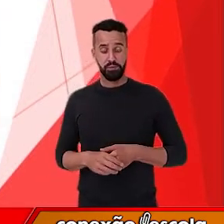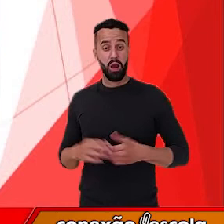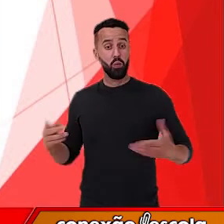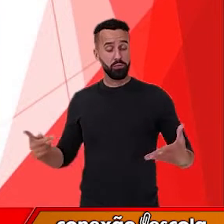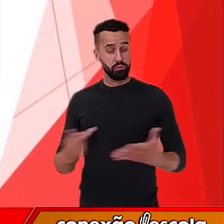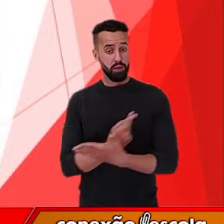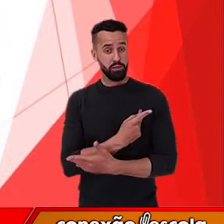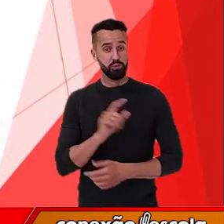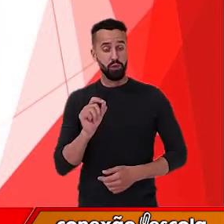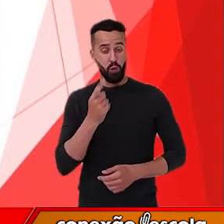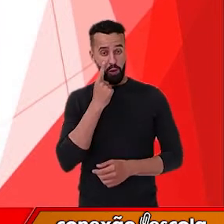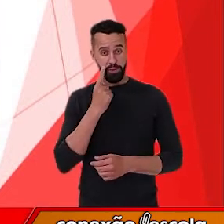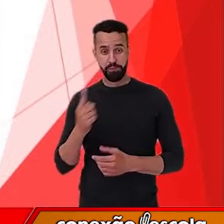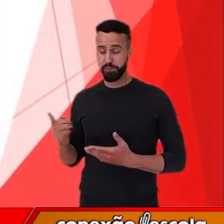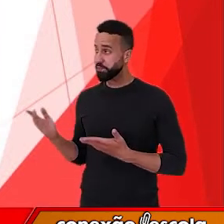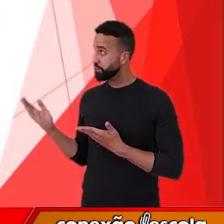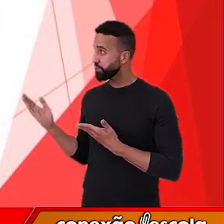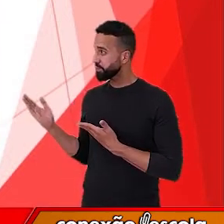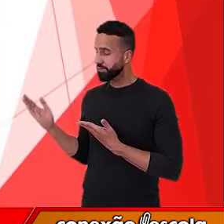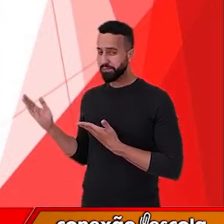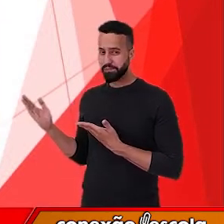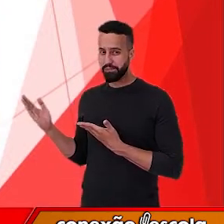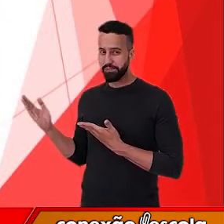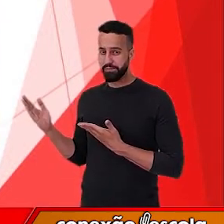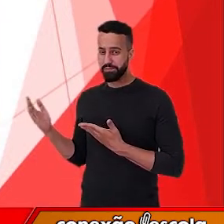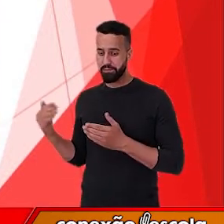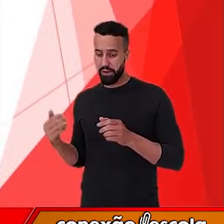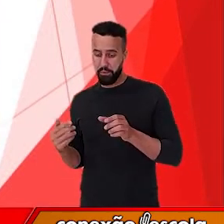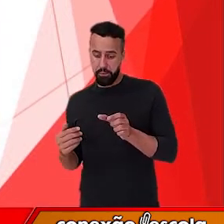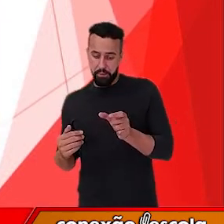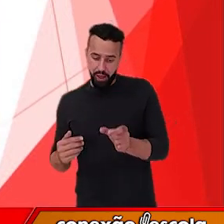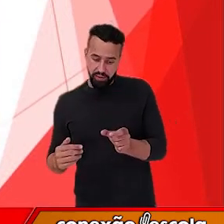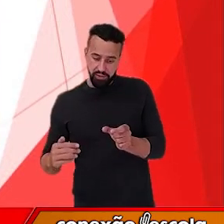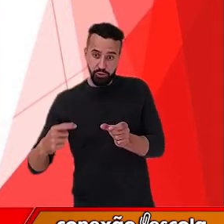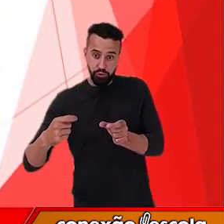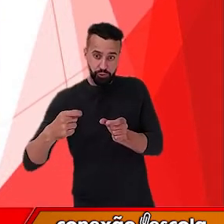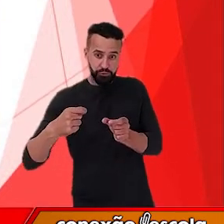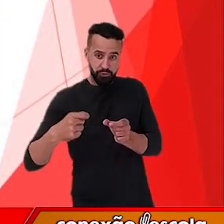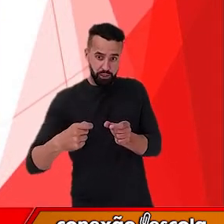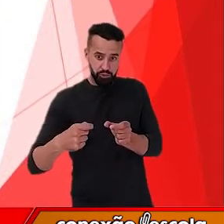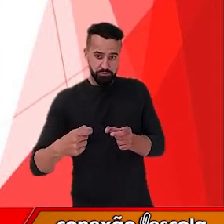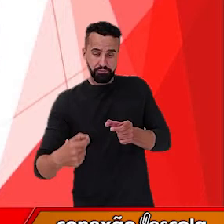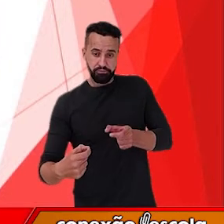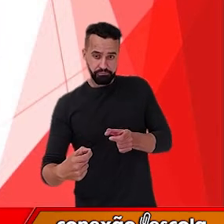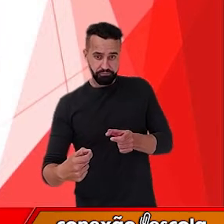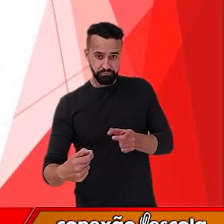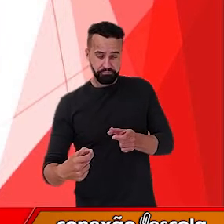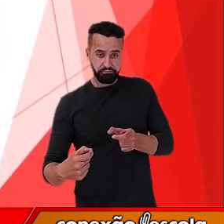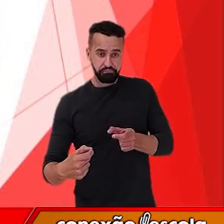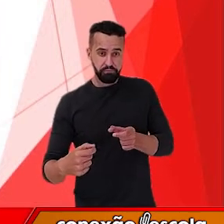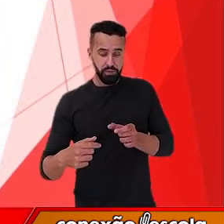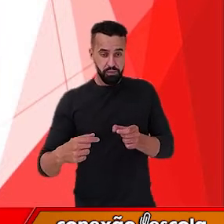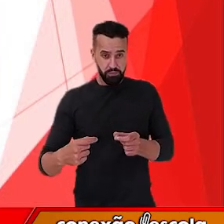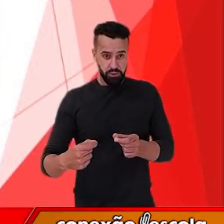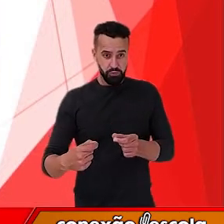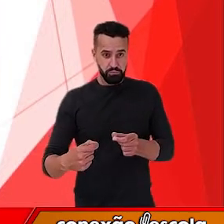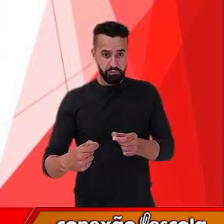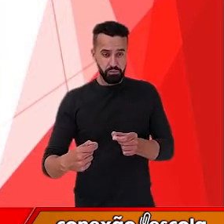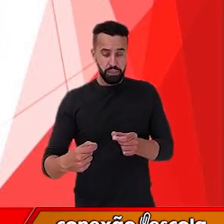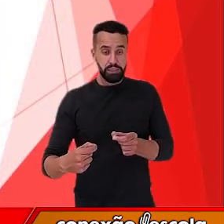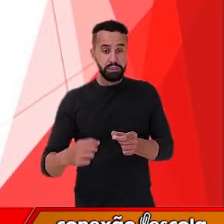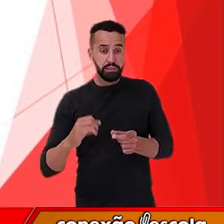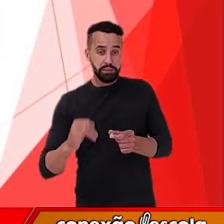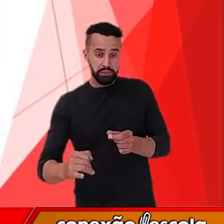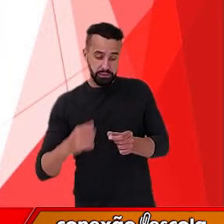que a sua peça está de frente para uma peça do oponente em casas vizinhas